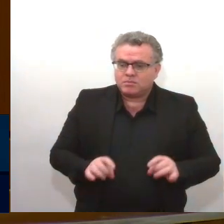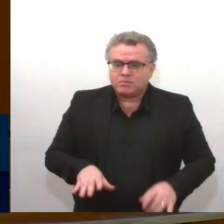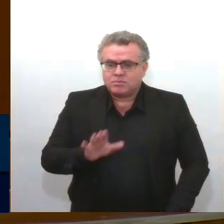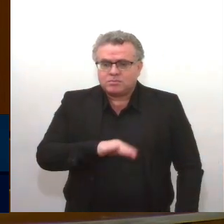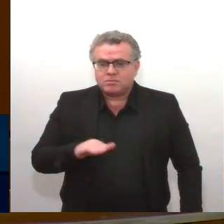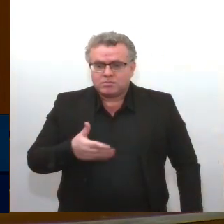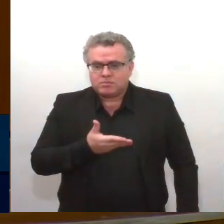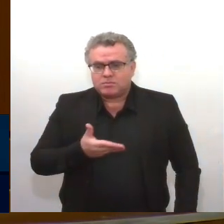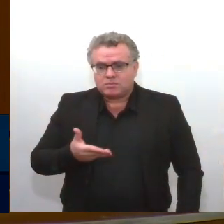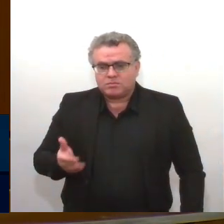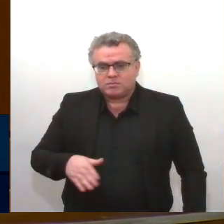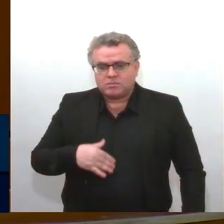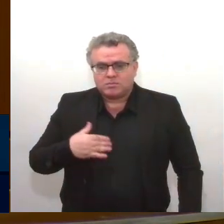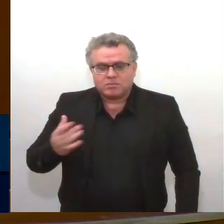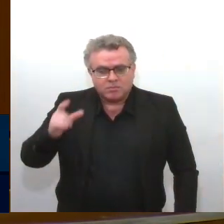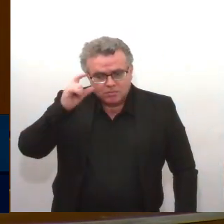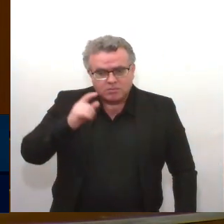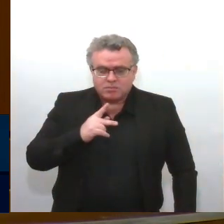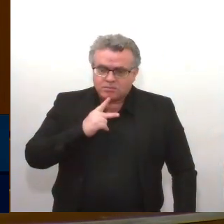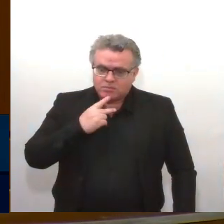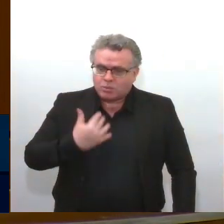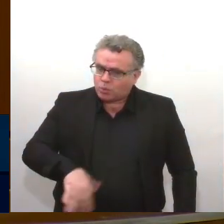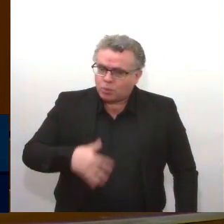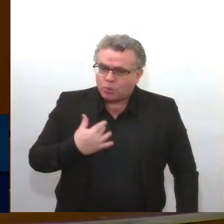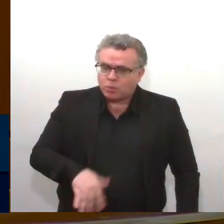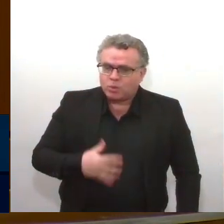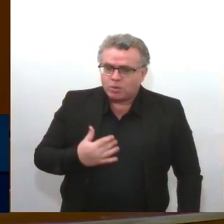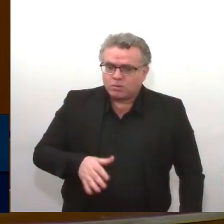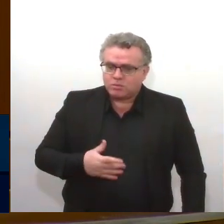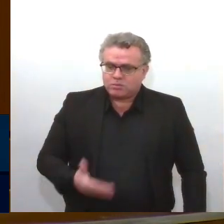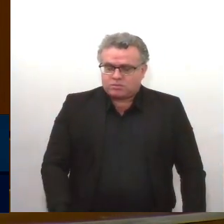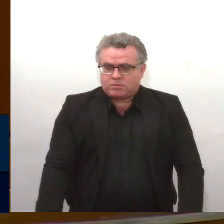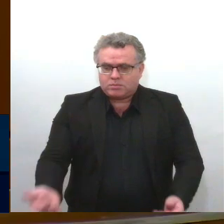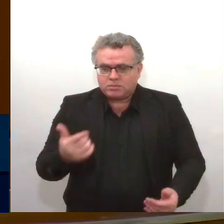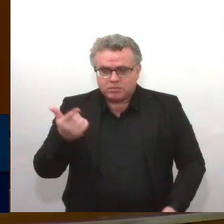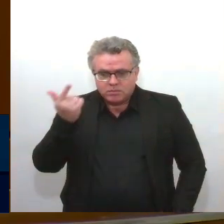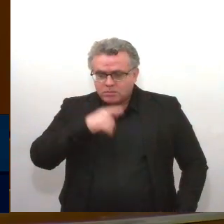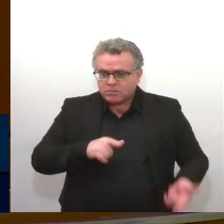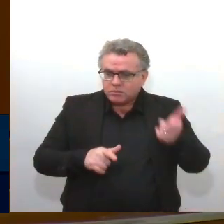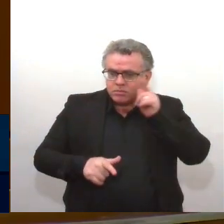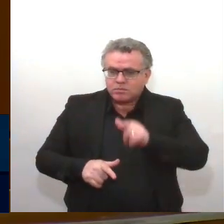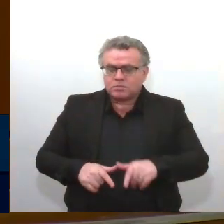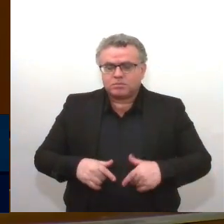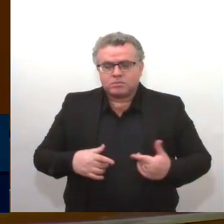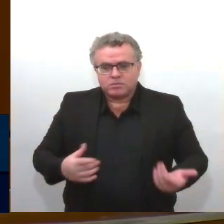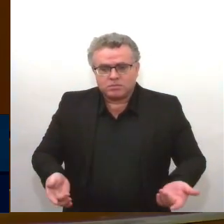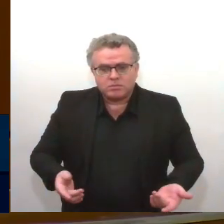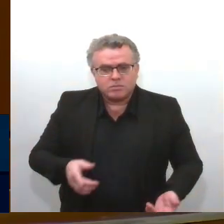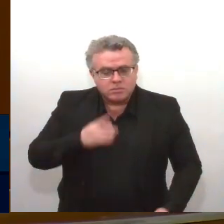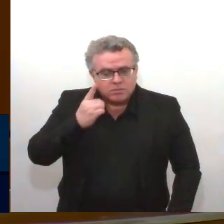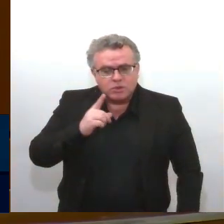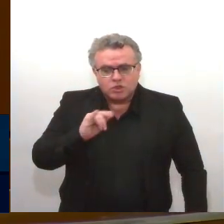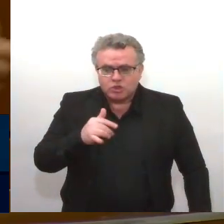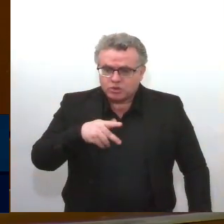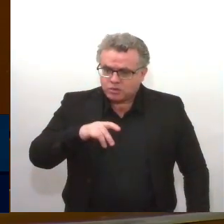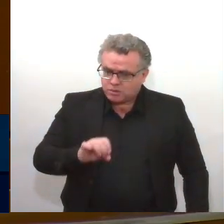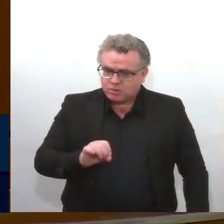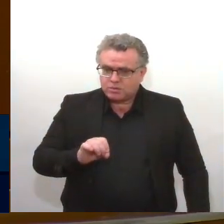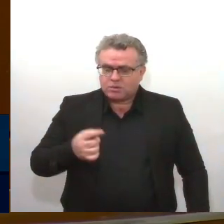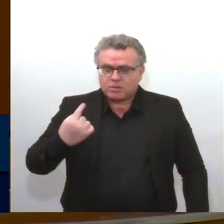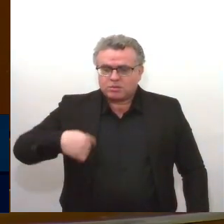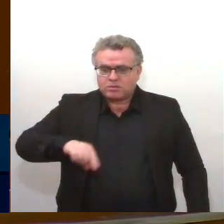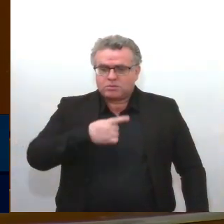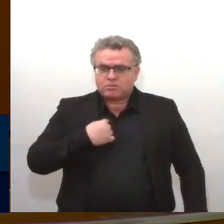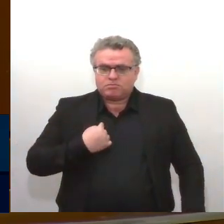impressionante quando a gente ganhou a eleição eh Jorginho Araújo quando conquistamos o coração das Crianças era impressionando on gente chegava as crianças